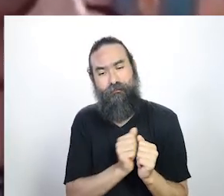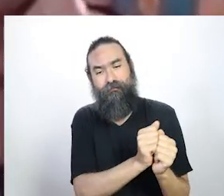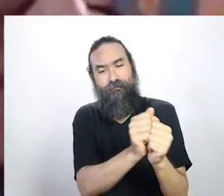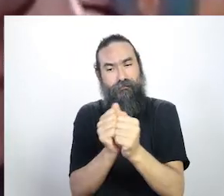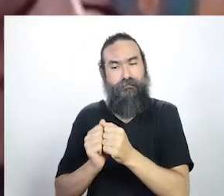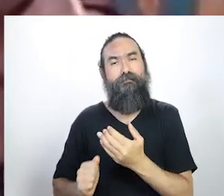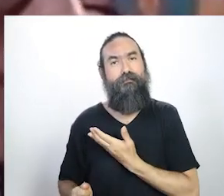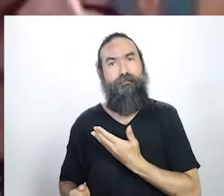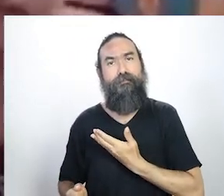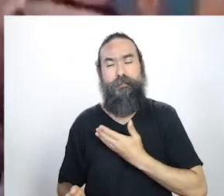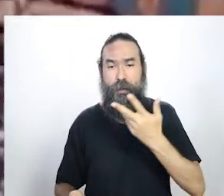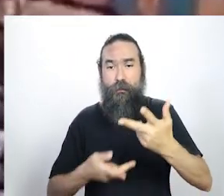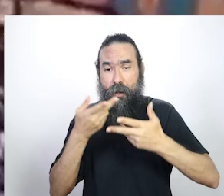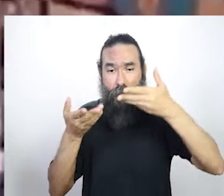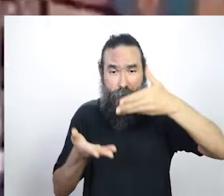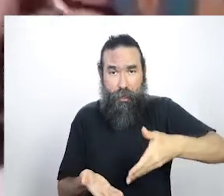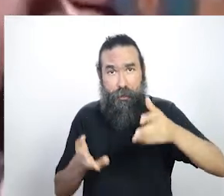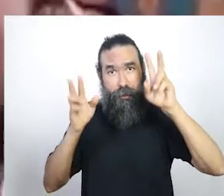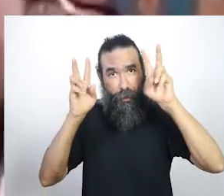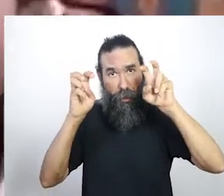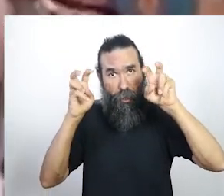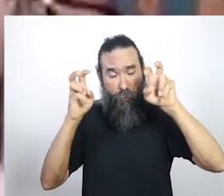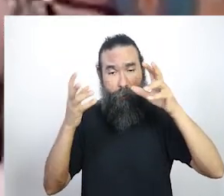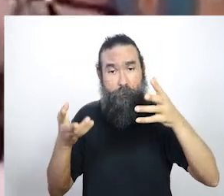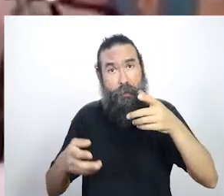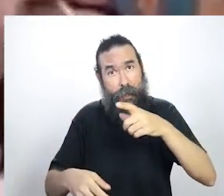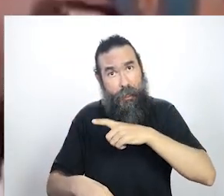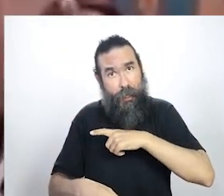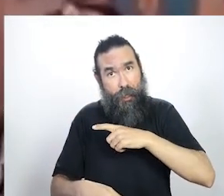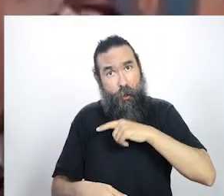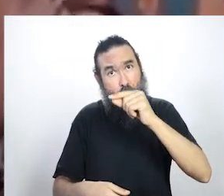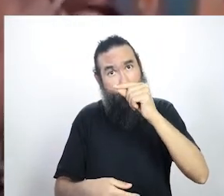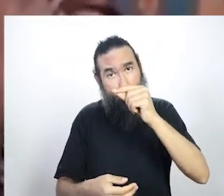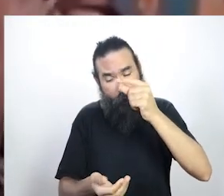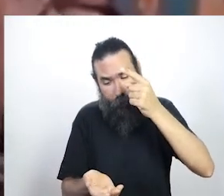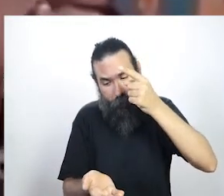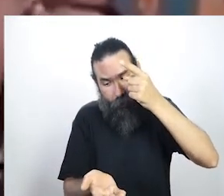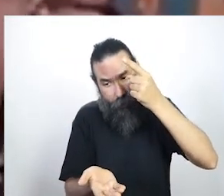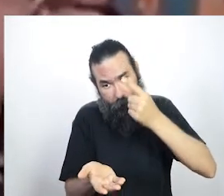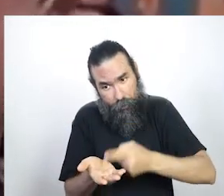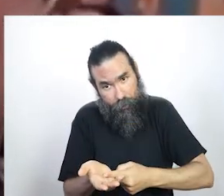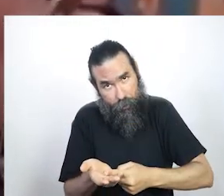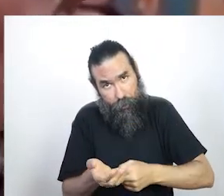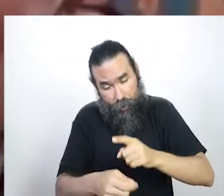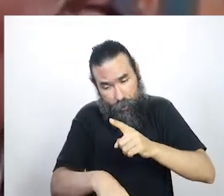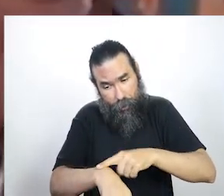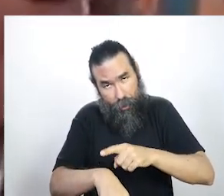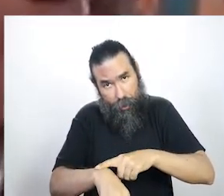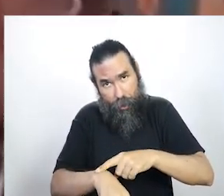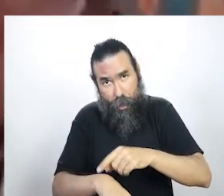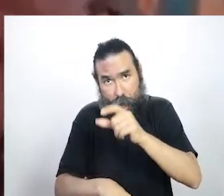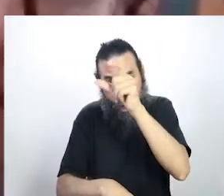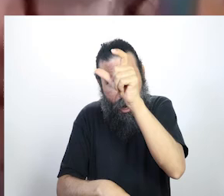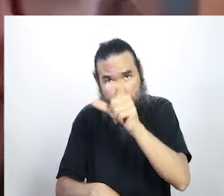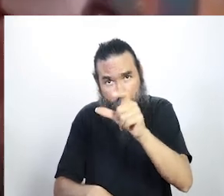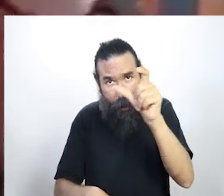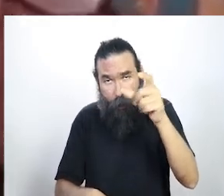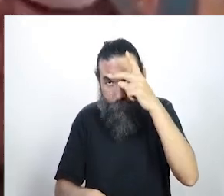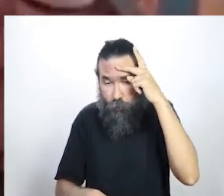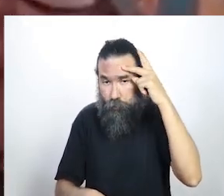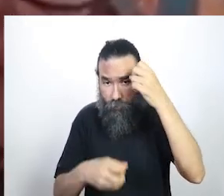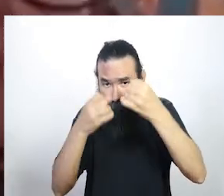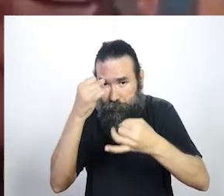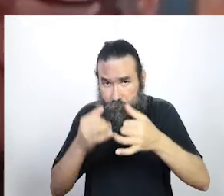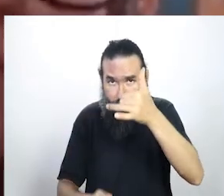tema. E a gente tem um limite de tempo, então 10 minutos e a gente vai começar com essa história.